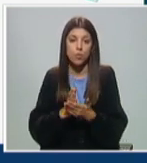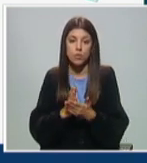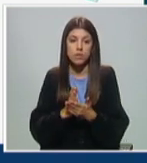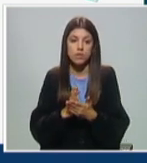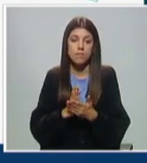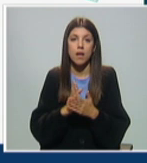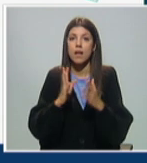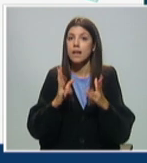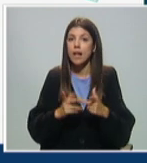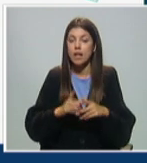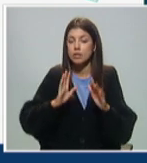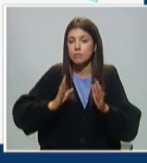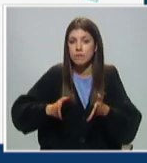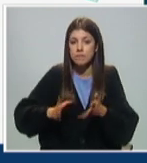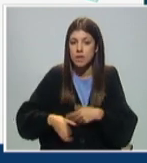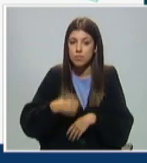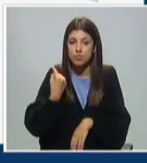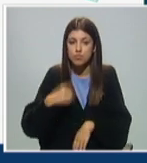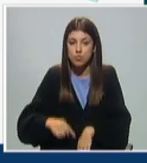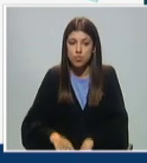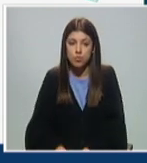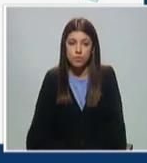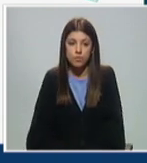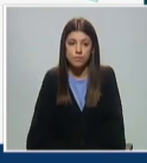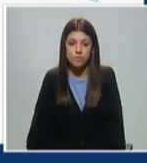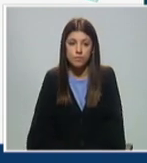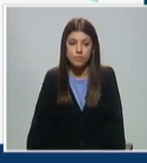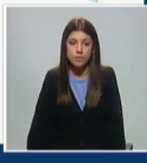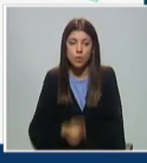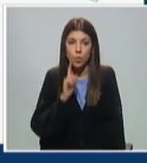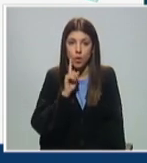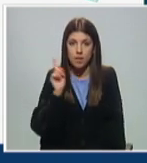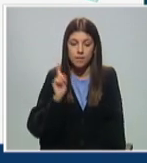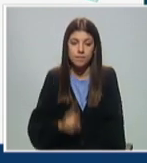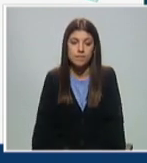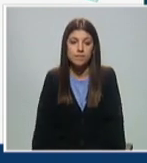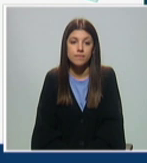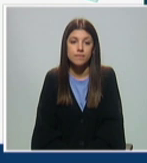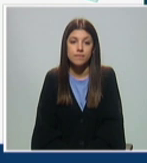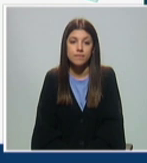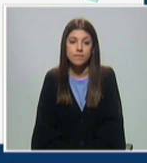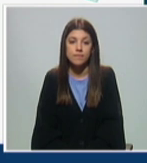fazer cálculos. Podemos selecionar aqui, neste quadradinho pequenino que está aqui na célula, e arrastar para o